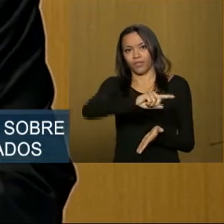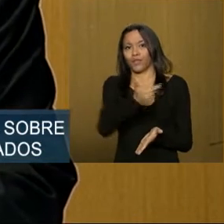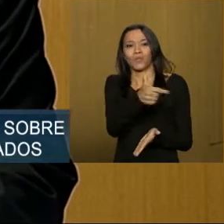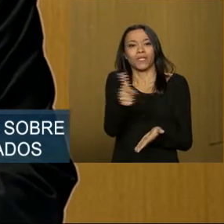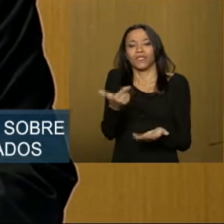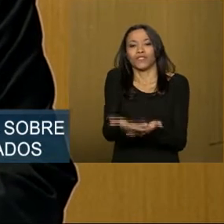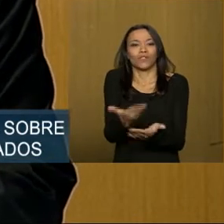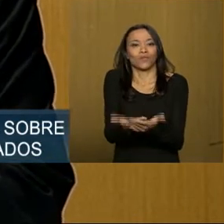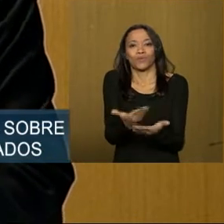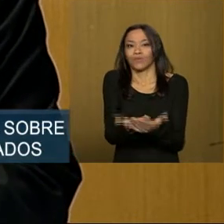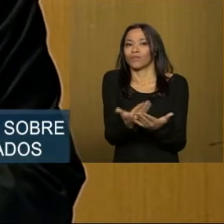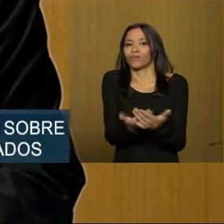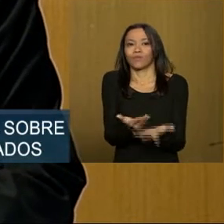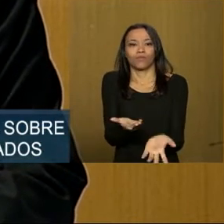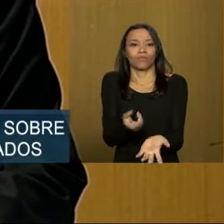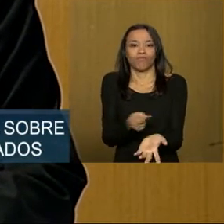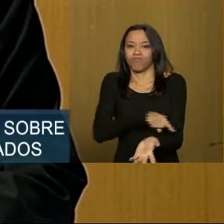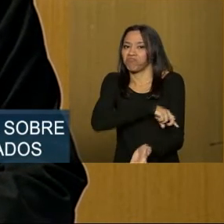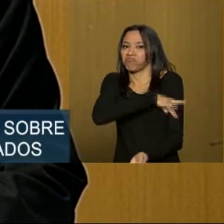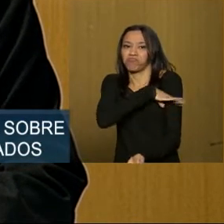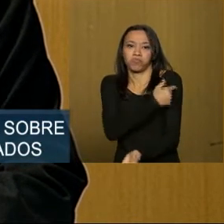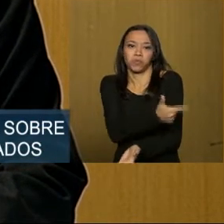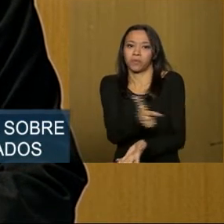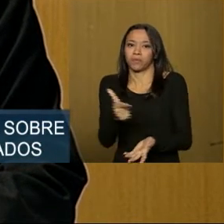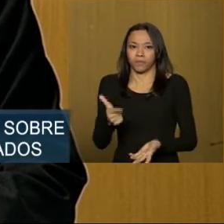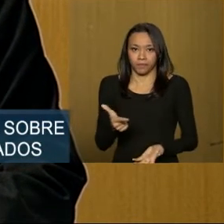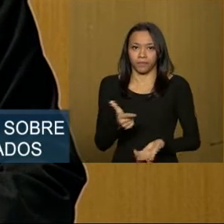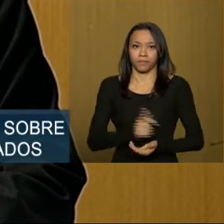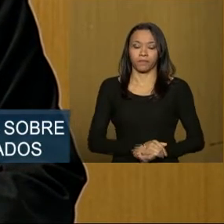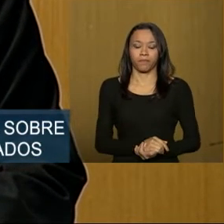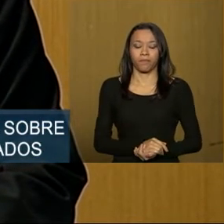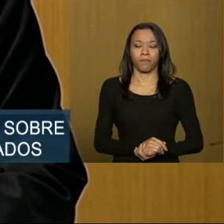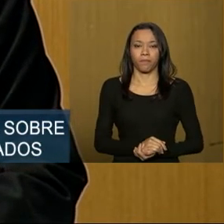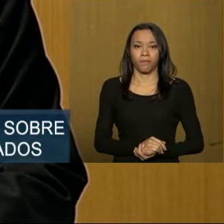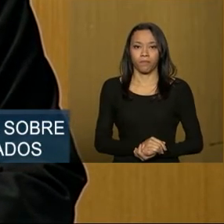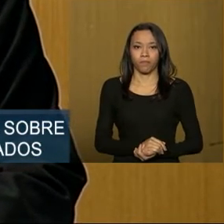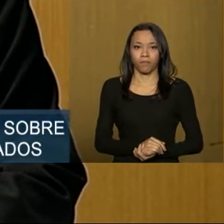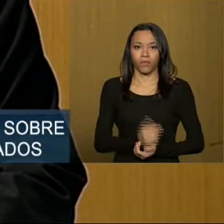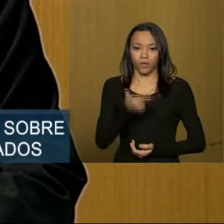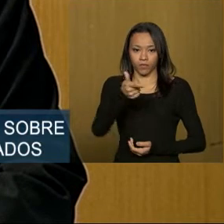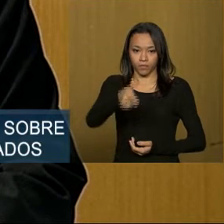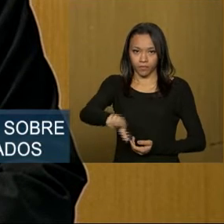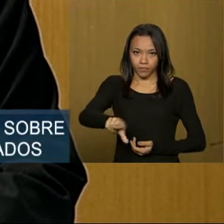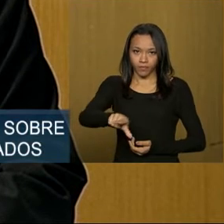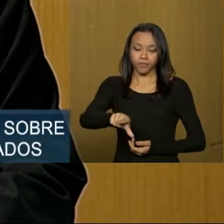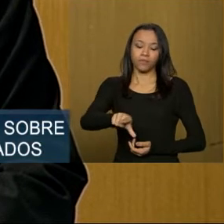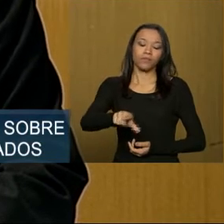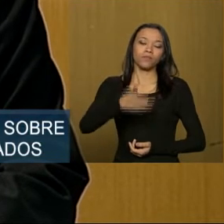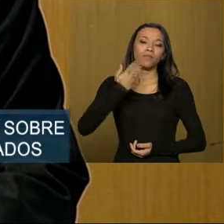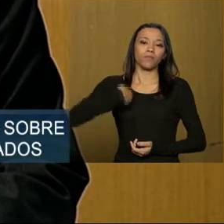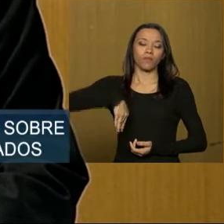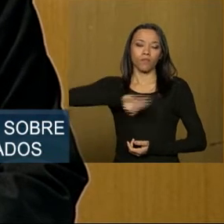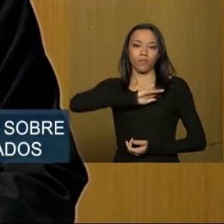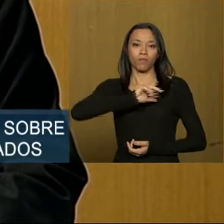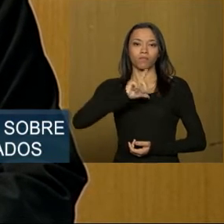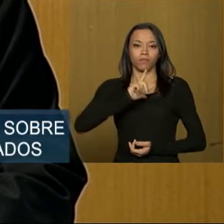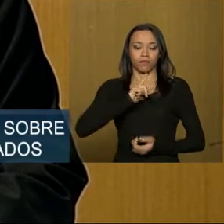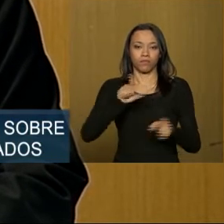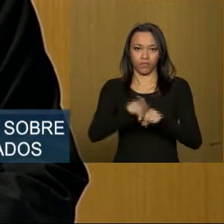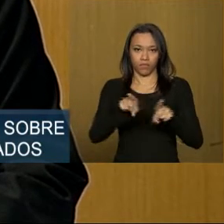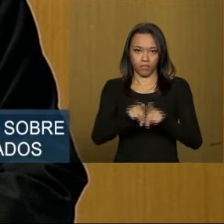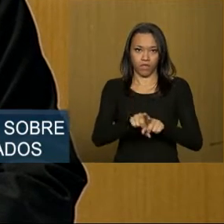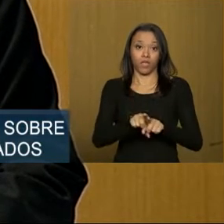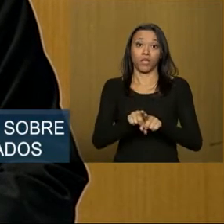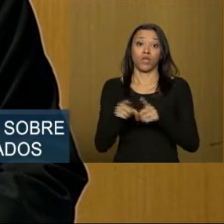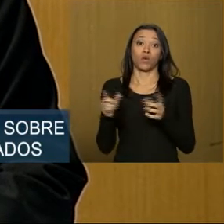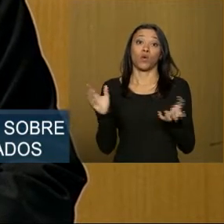né? População aí de baixa renda e baixa escolaridade. Próximo. Nós temos também, com o Vigitel,